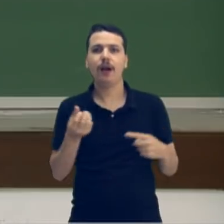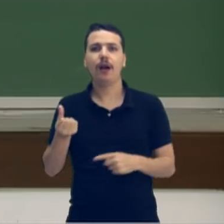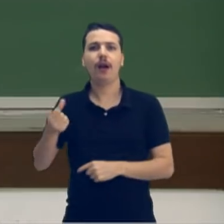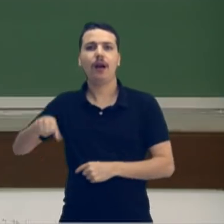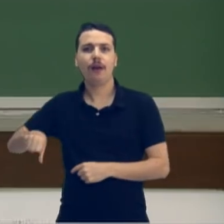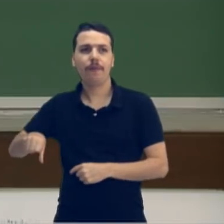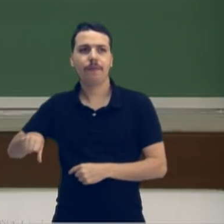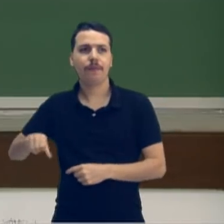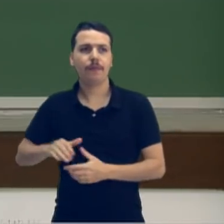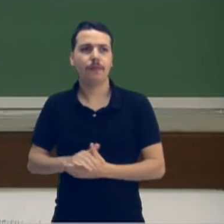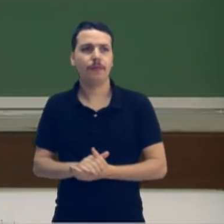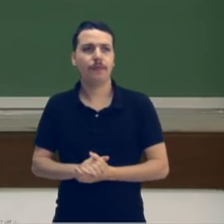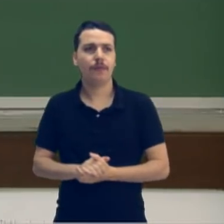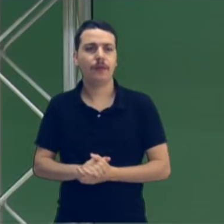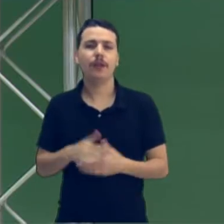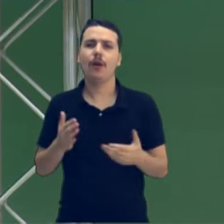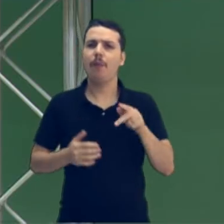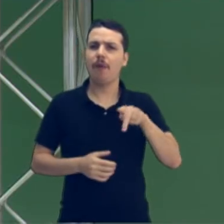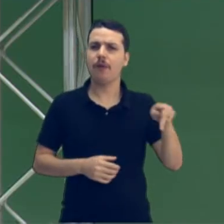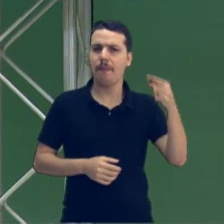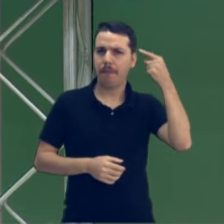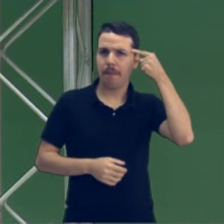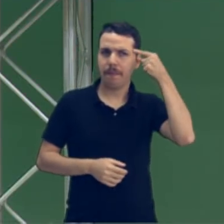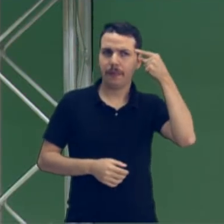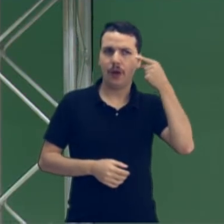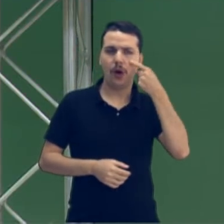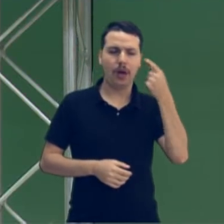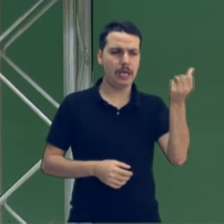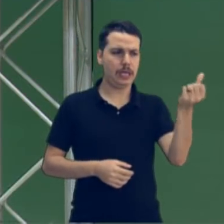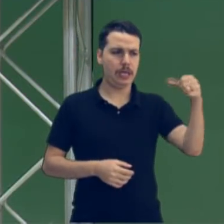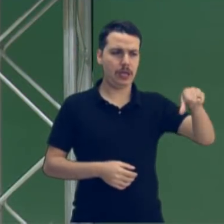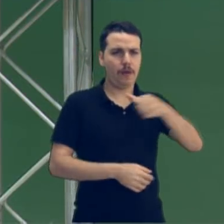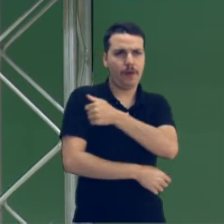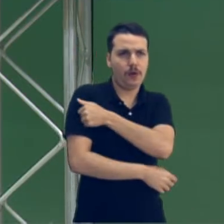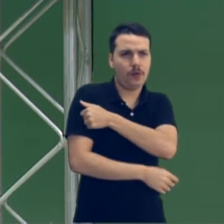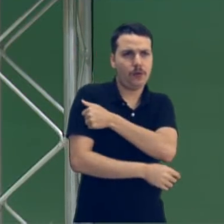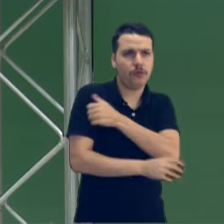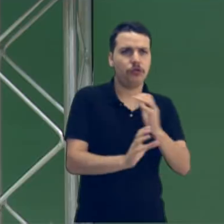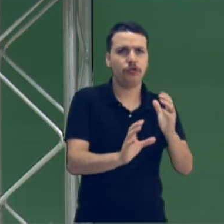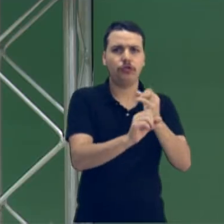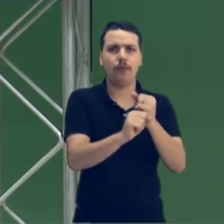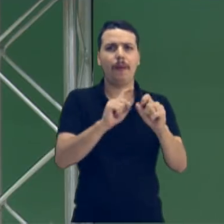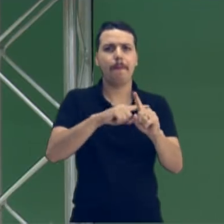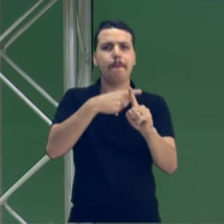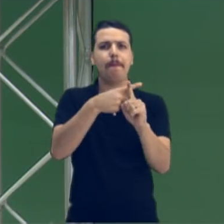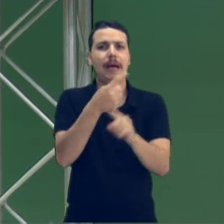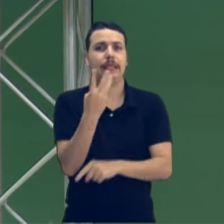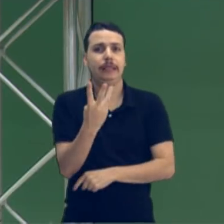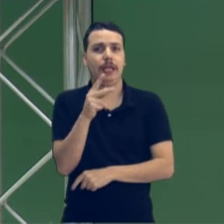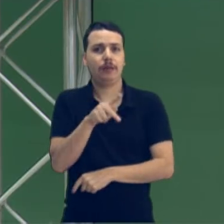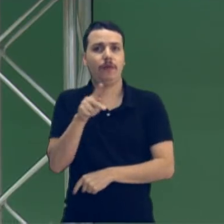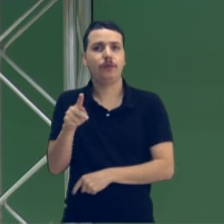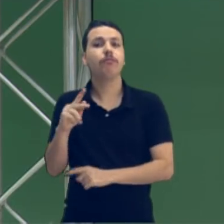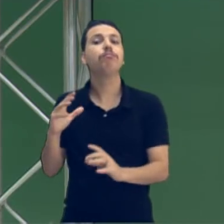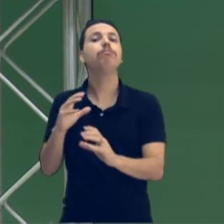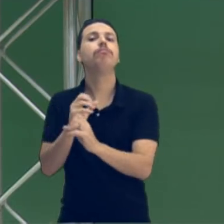Professora, peraí, deixa eu alinhar esse pensamento. São 69 alunos com mais 3 professores,